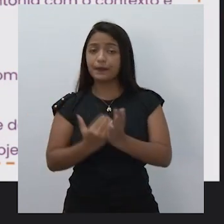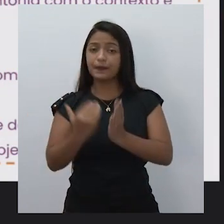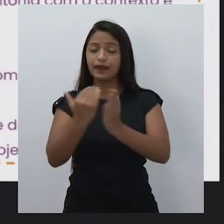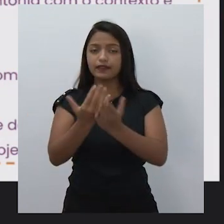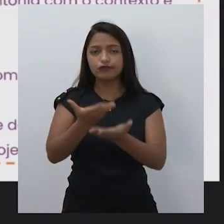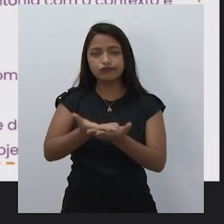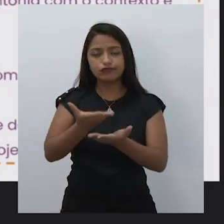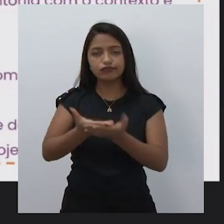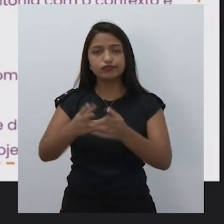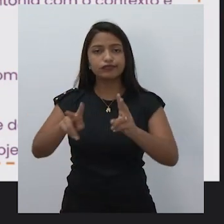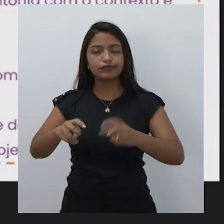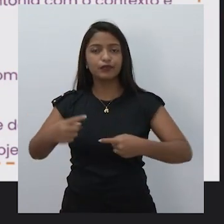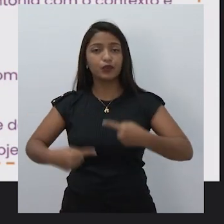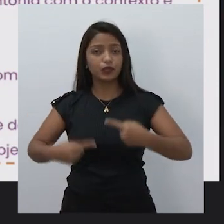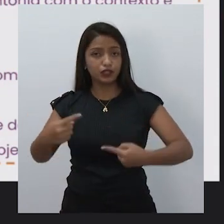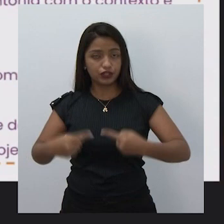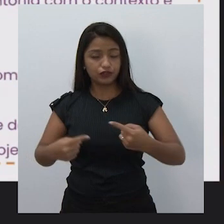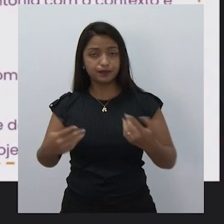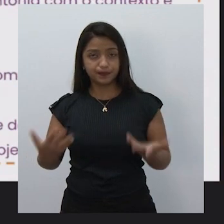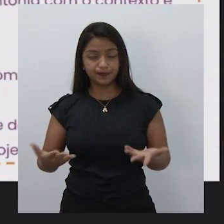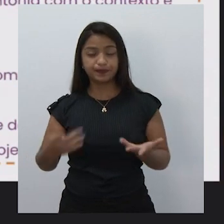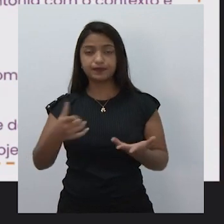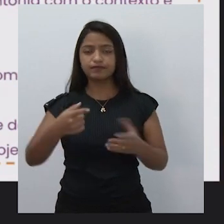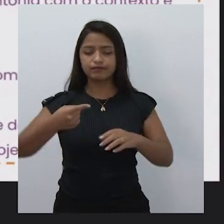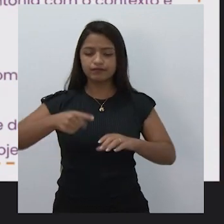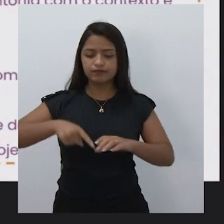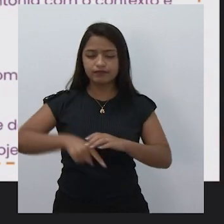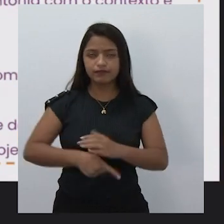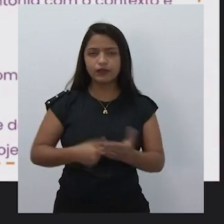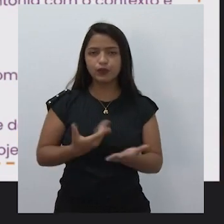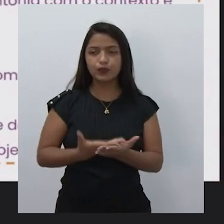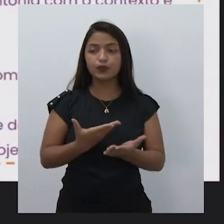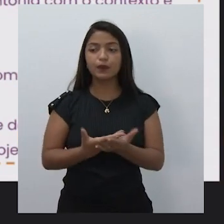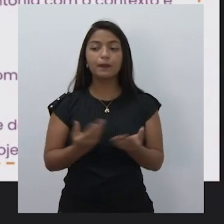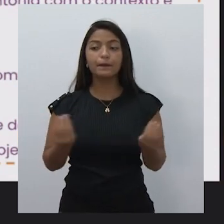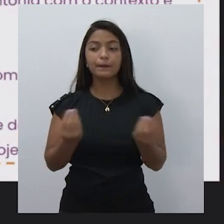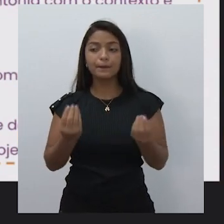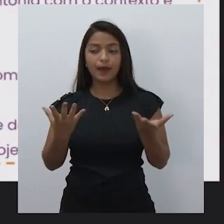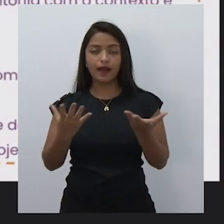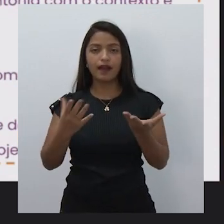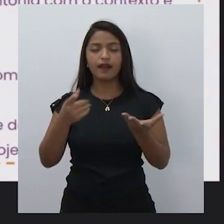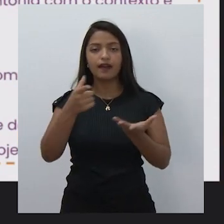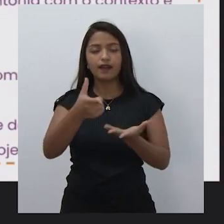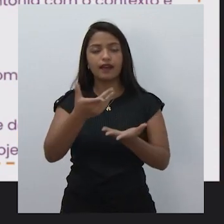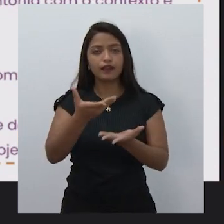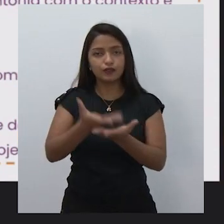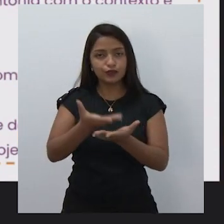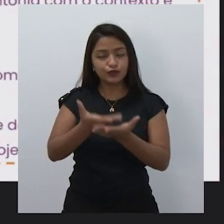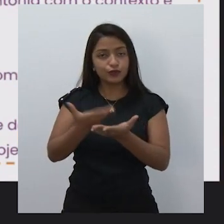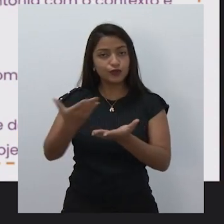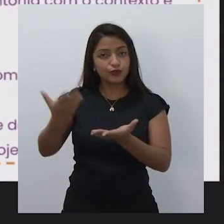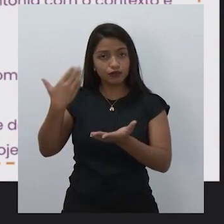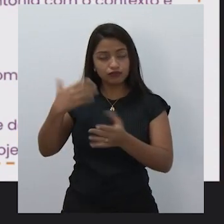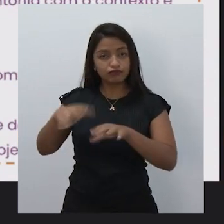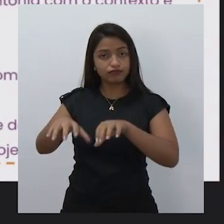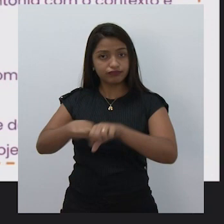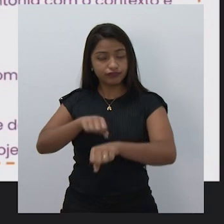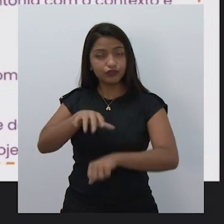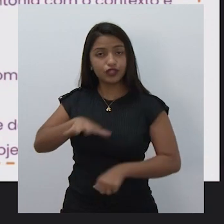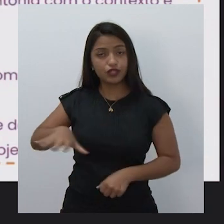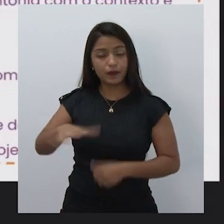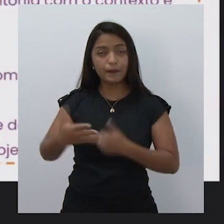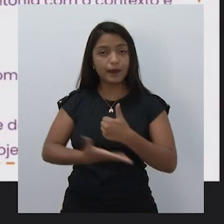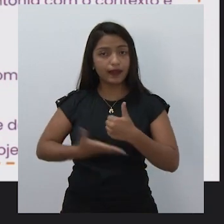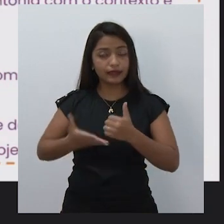políticas. O aprofundamento é para expandir aquilo que foi feito na formação geral